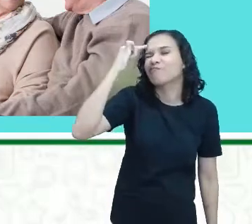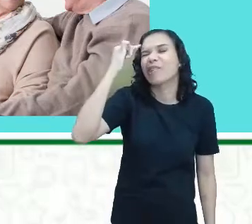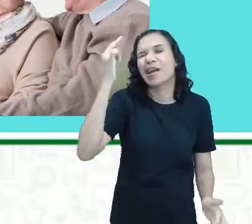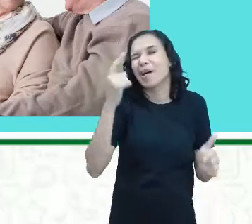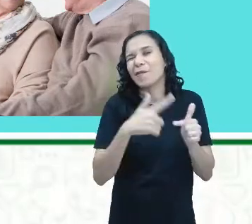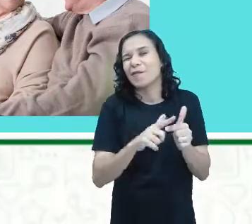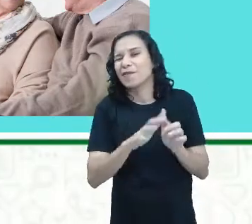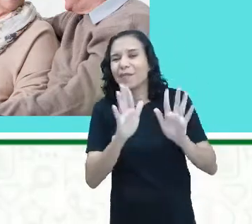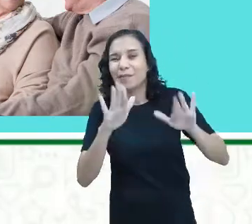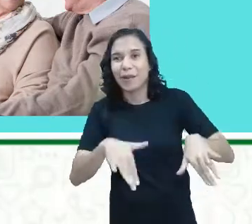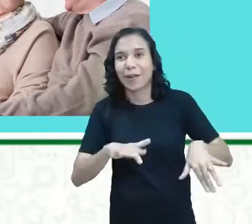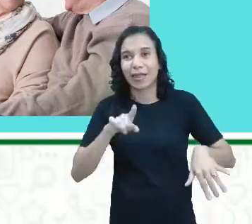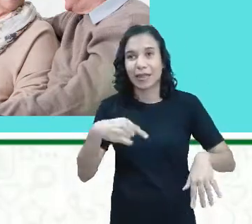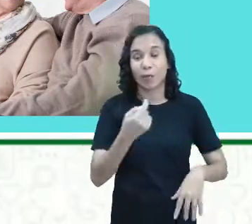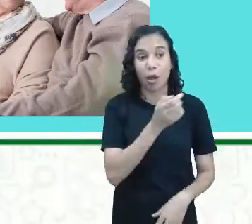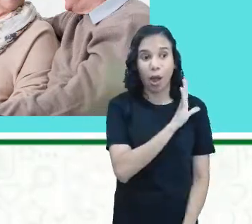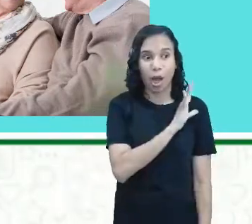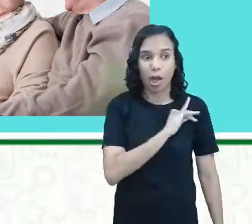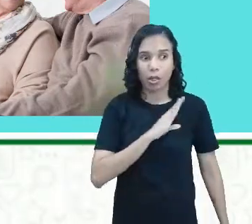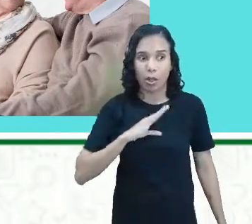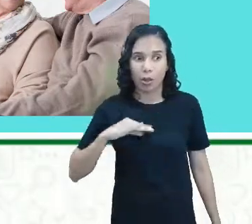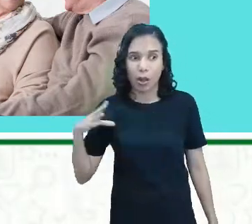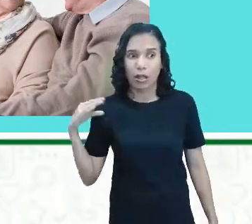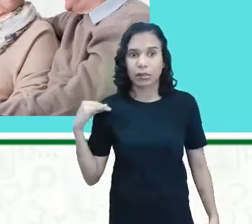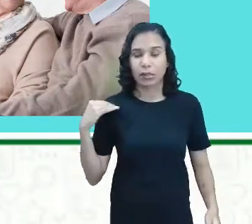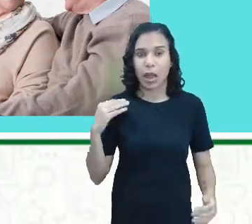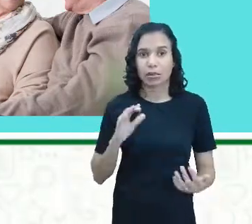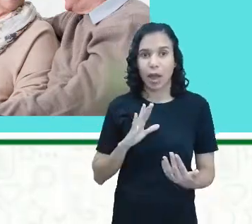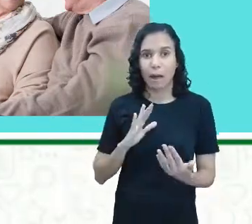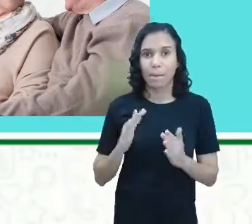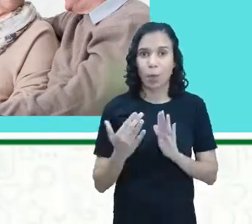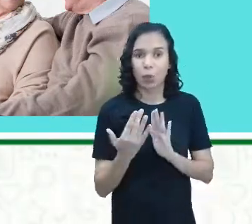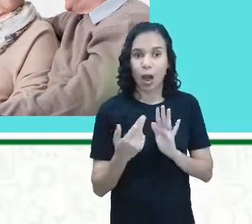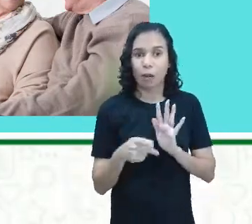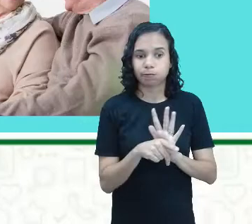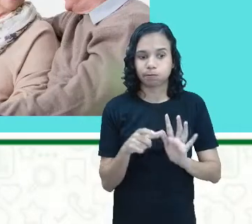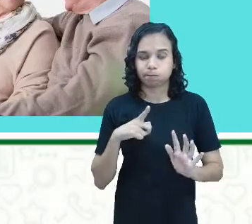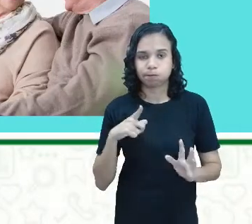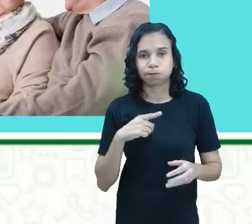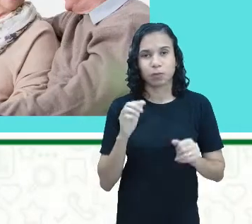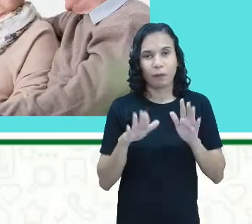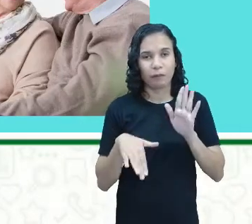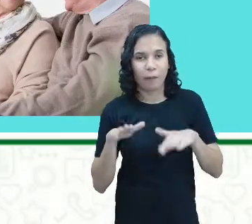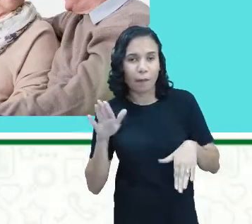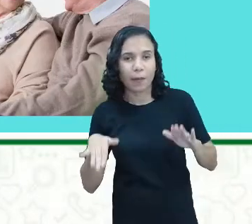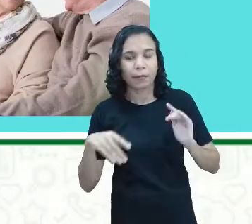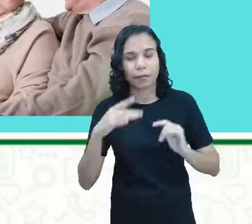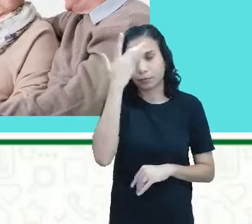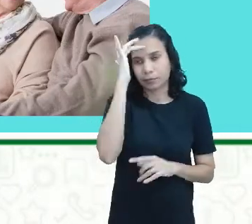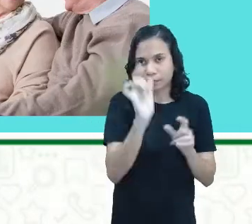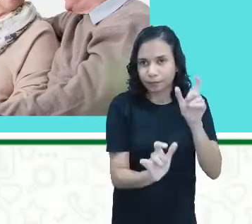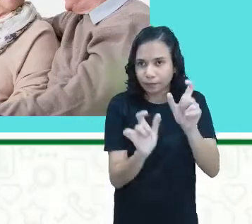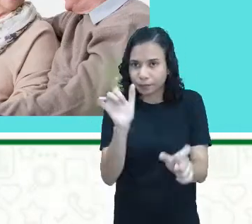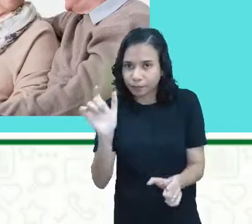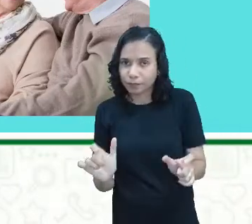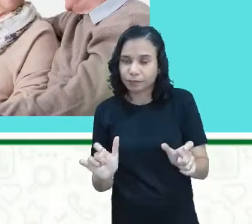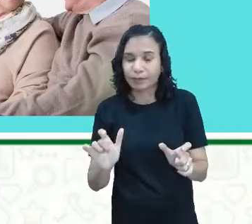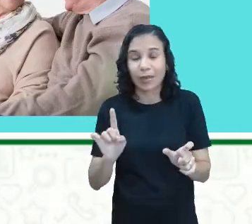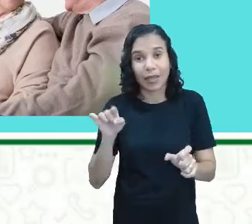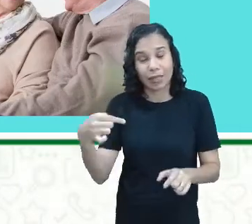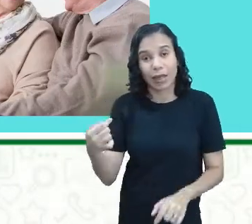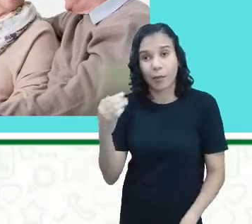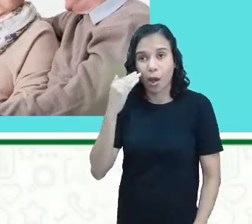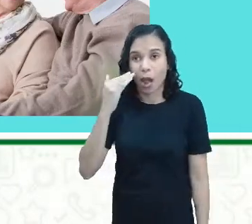coisa. Vem a adolescência, inicia a puberdade, a adolescência, que varia de pessoas para pessoas. A